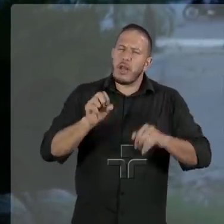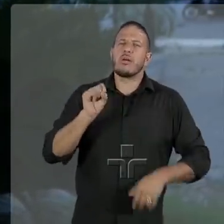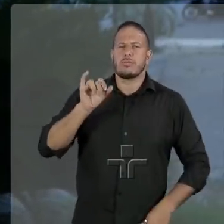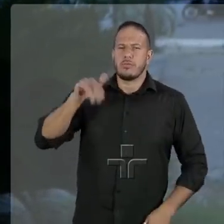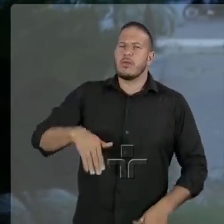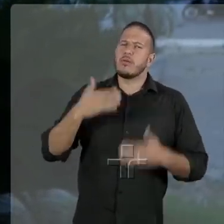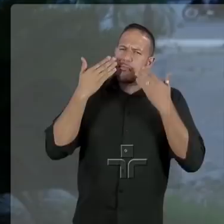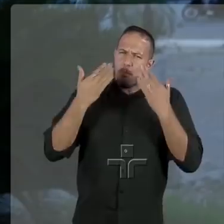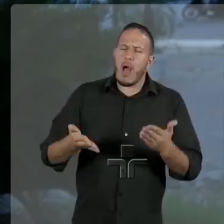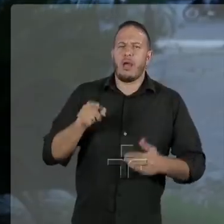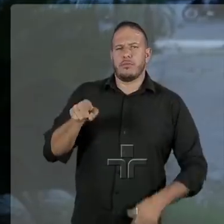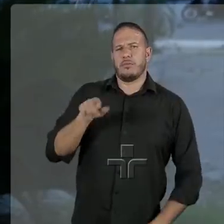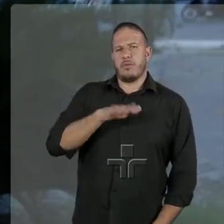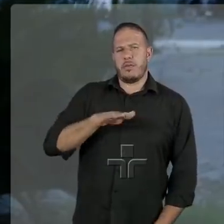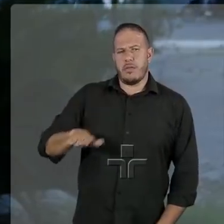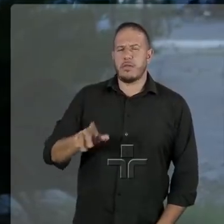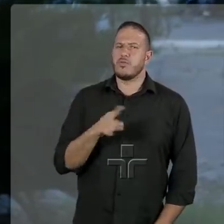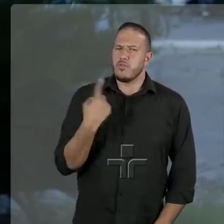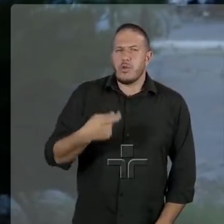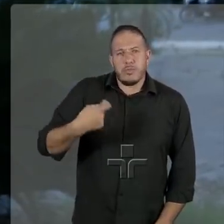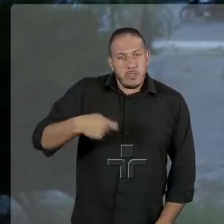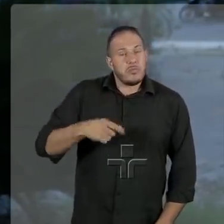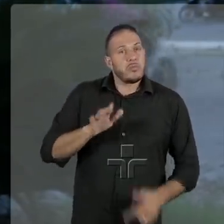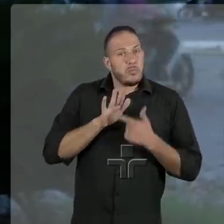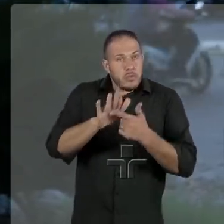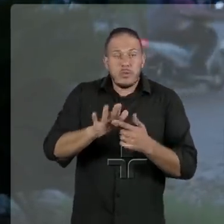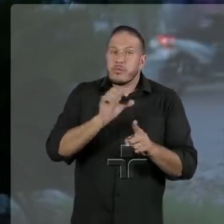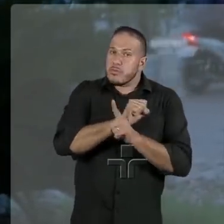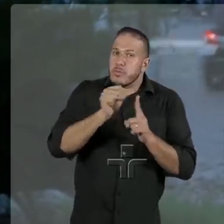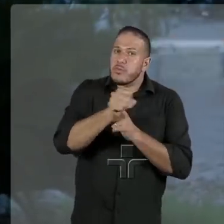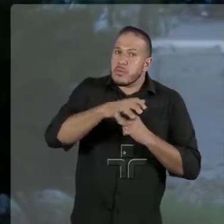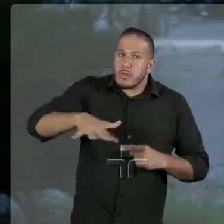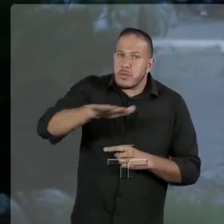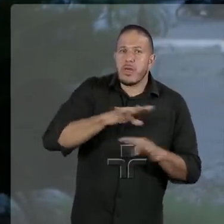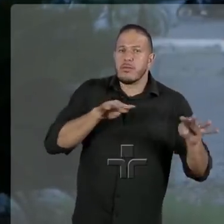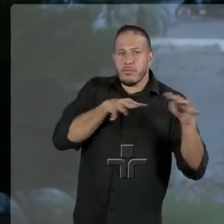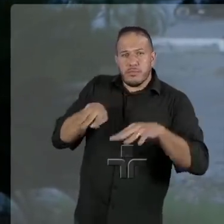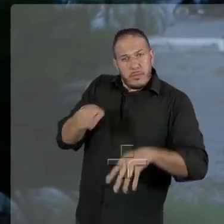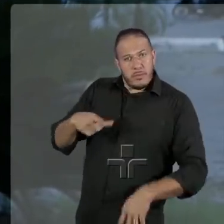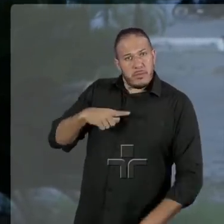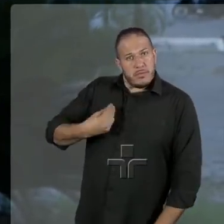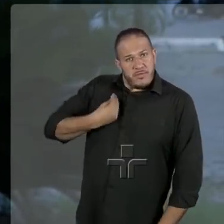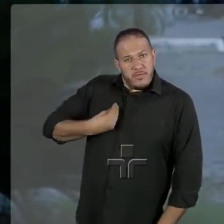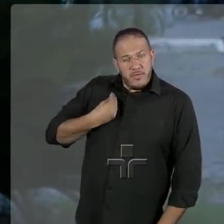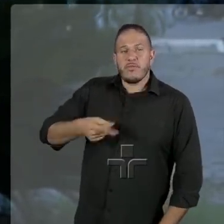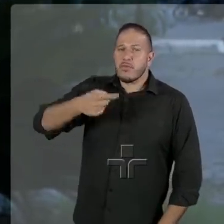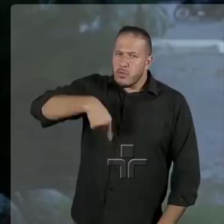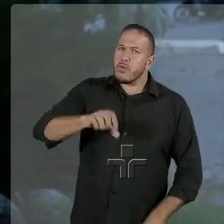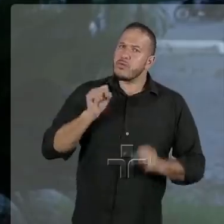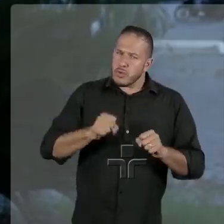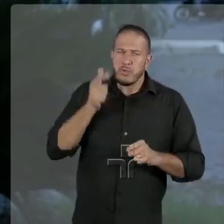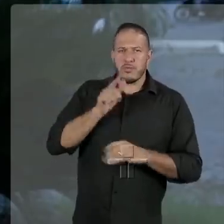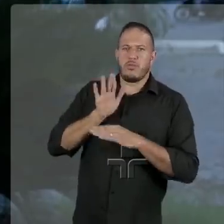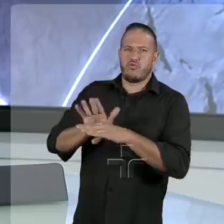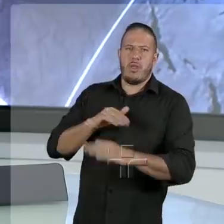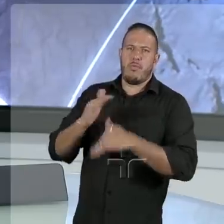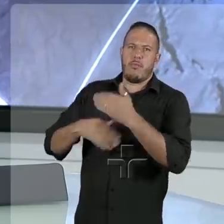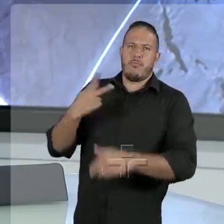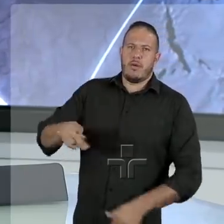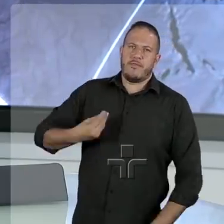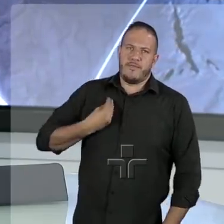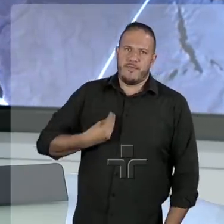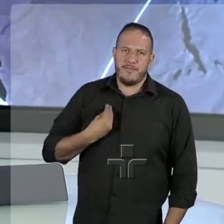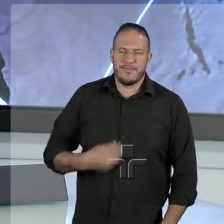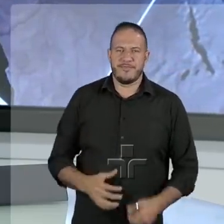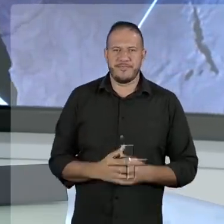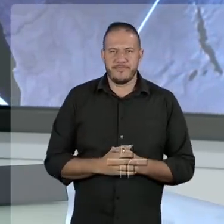crianças, nós precisamos mostrar à sociedade que elas existem e que nós podemos fazer a diferença.